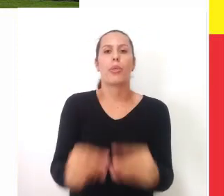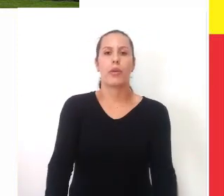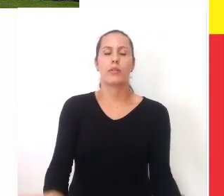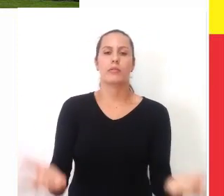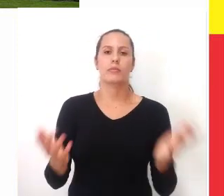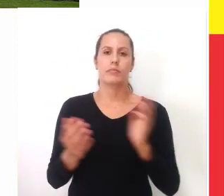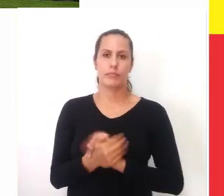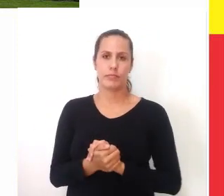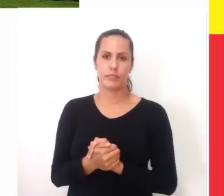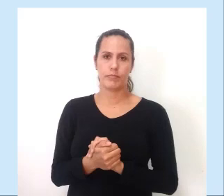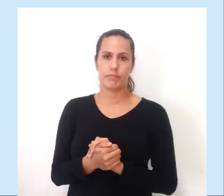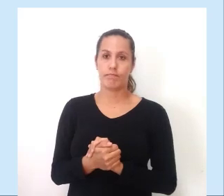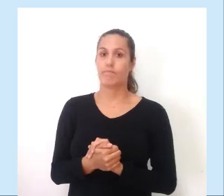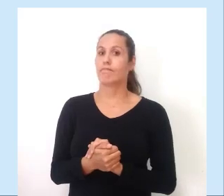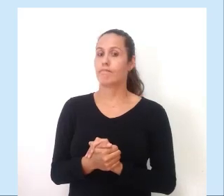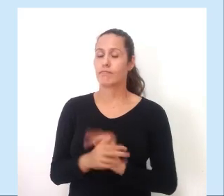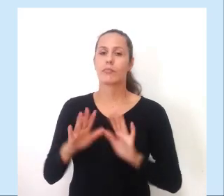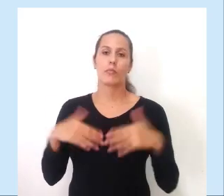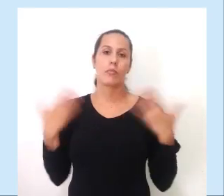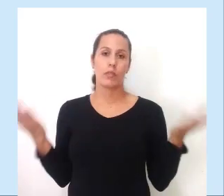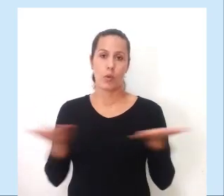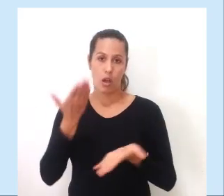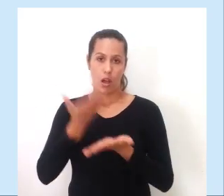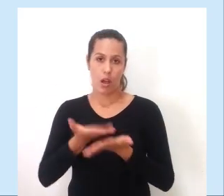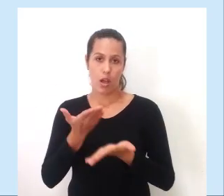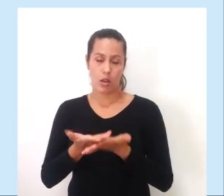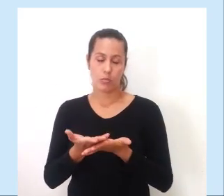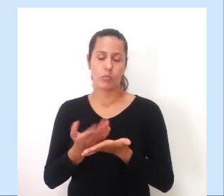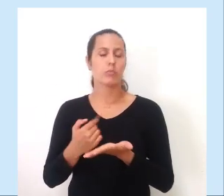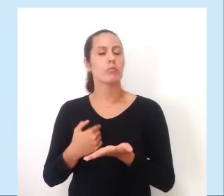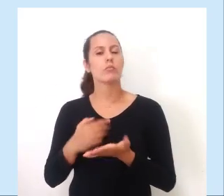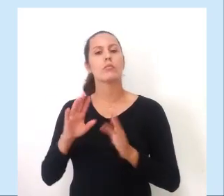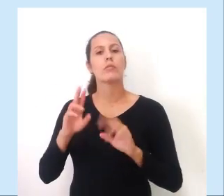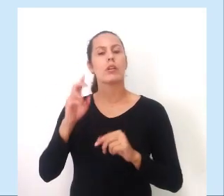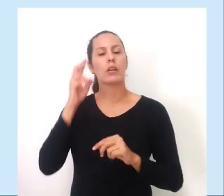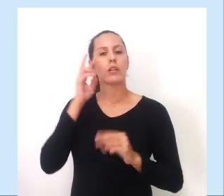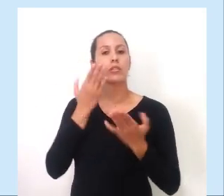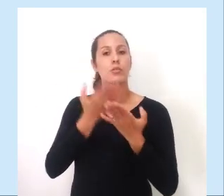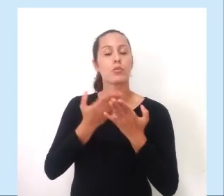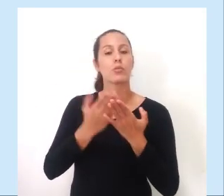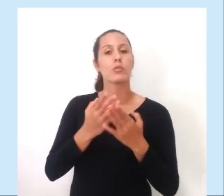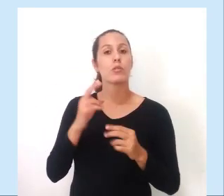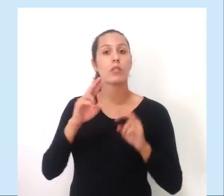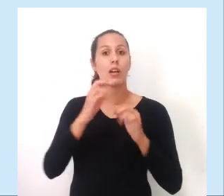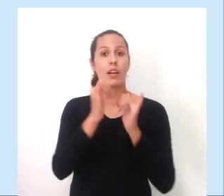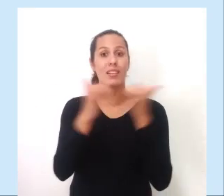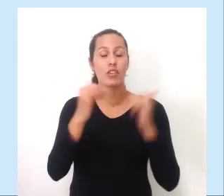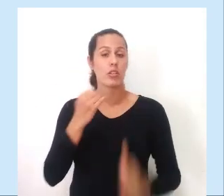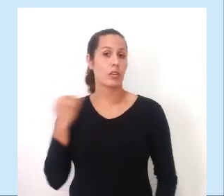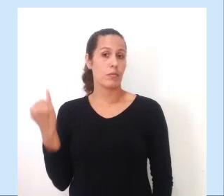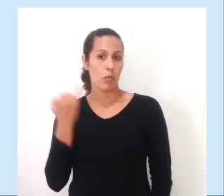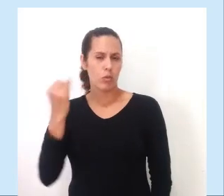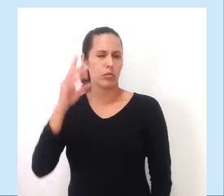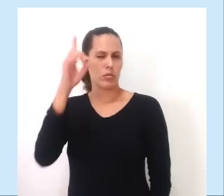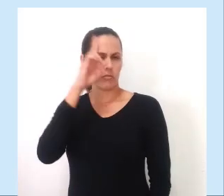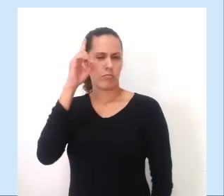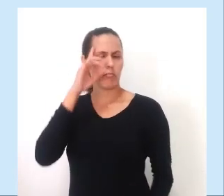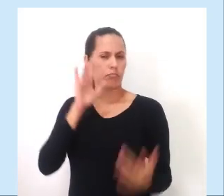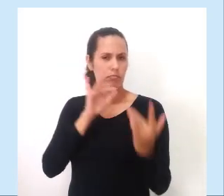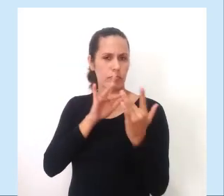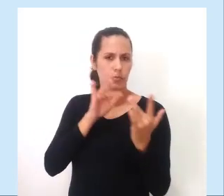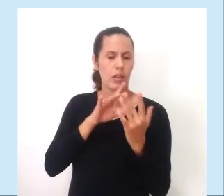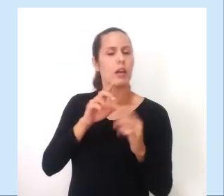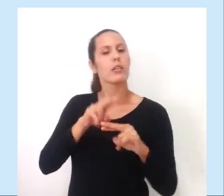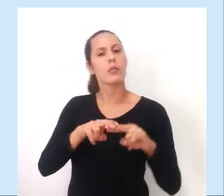para desaparecer. Conforme a gente estudou na aula de hoje, nós vimos a importância da energia no nosso dia a